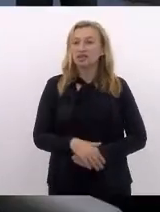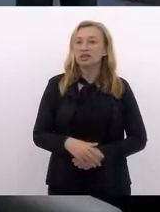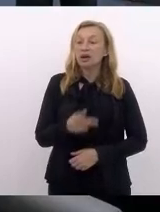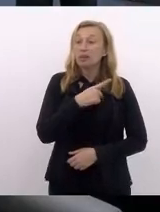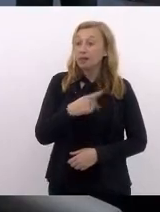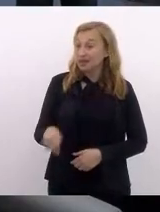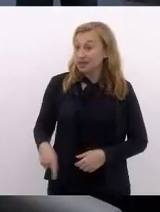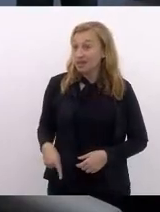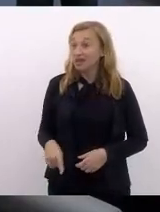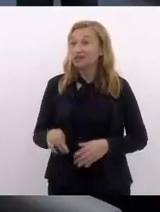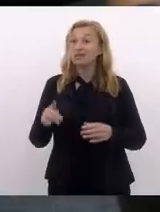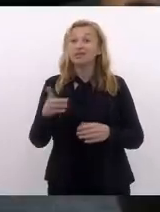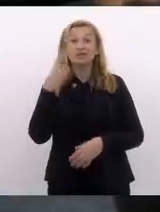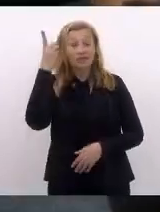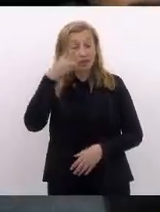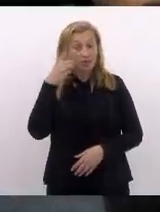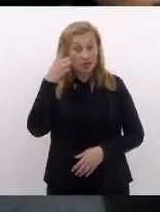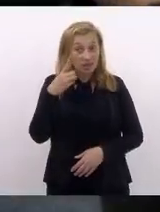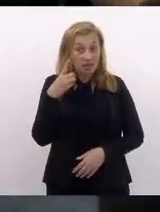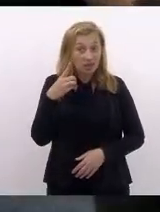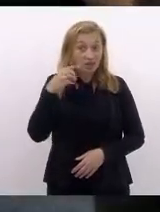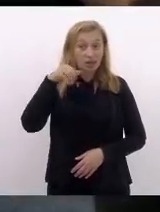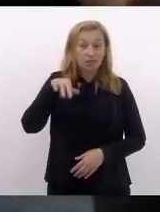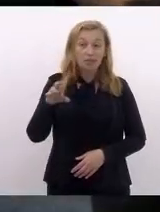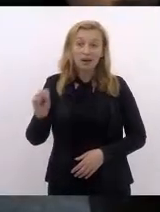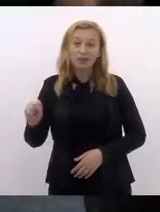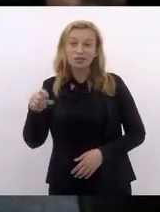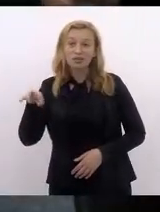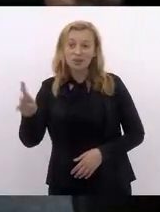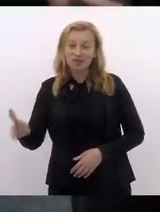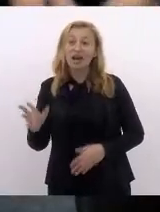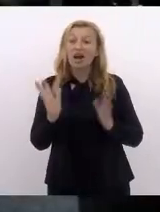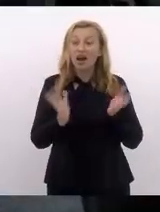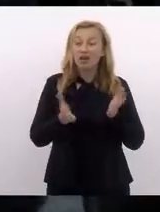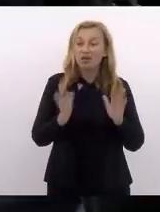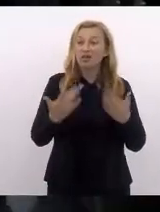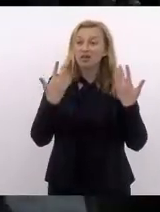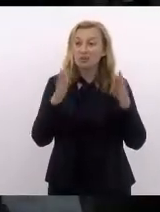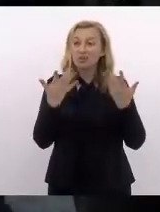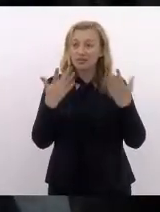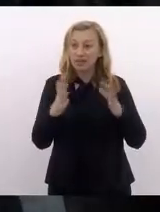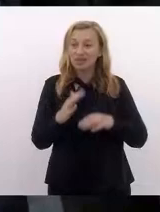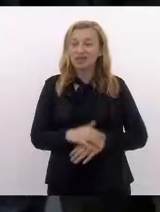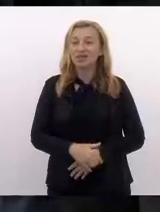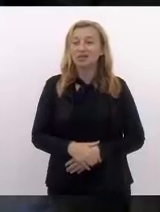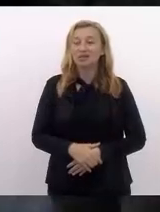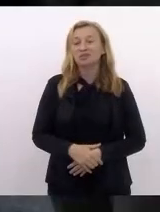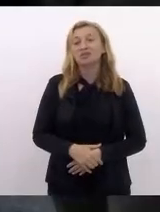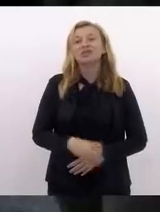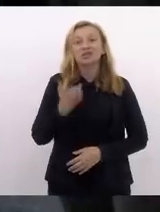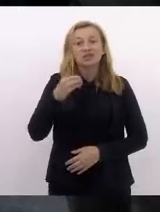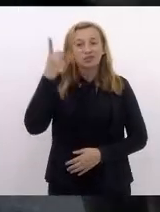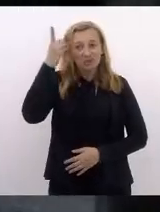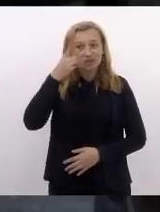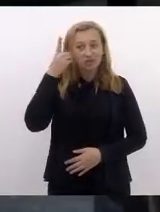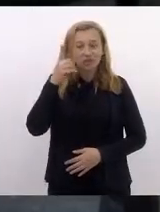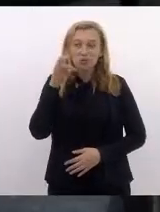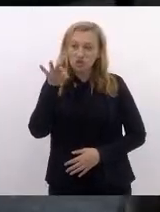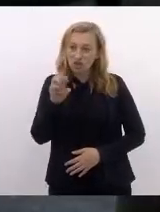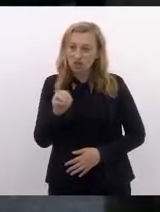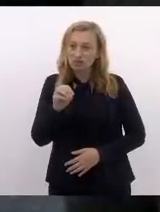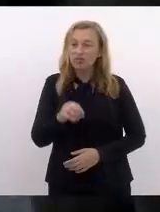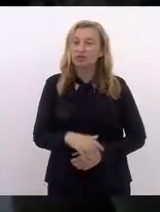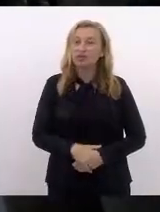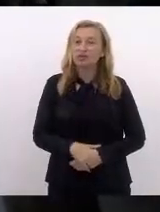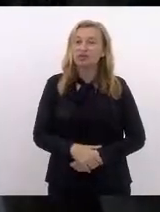Presidente Deputado Marcus Miller queria agora parabenizar o deputado estava